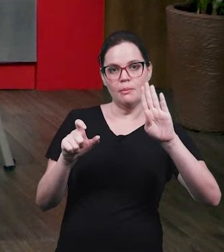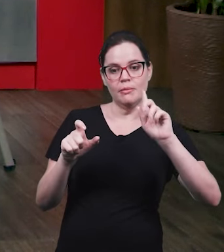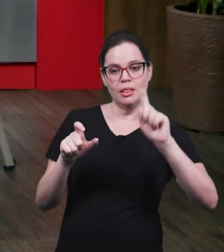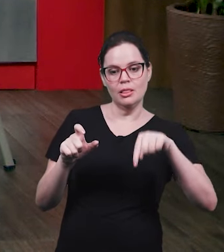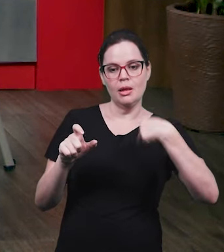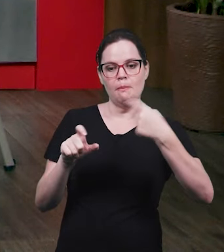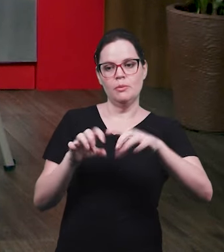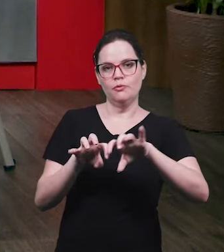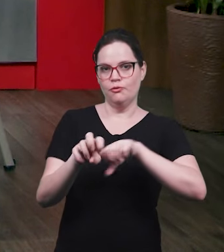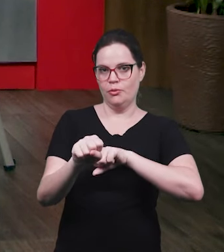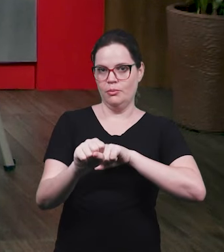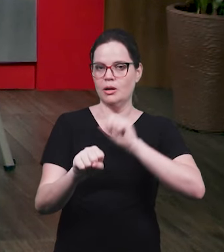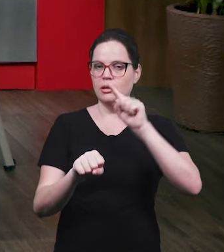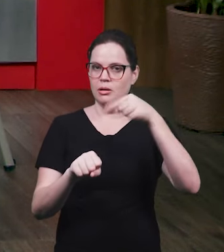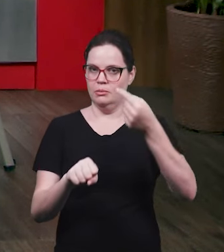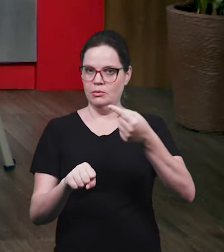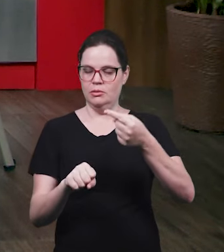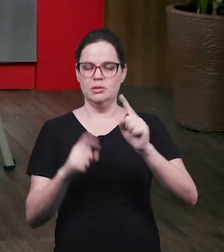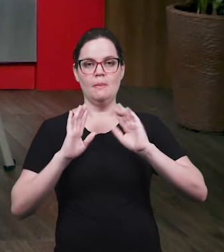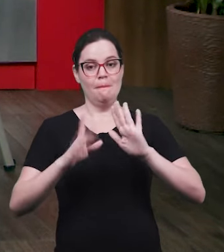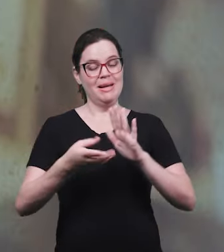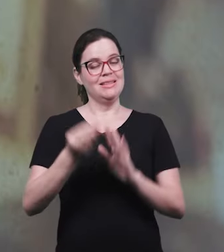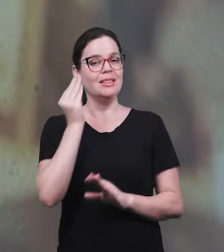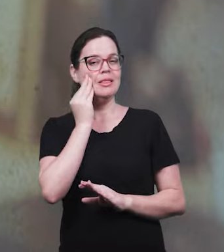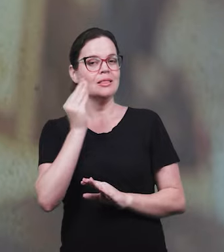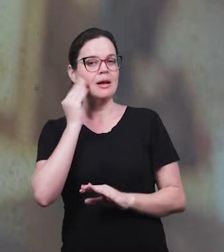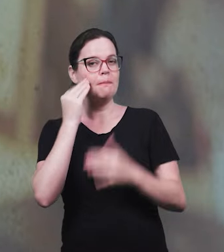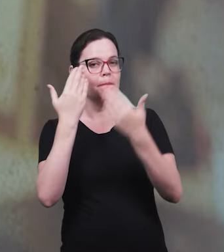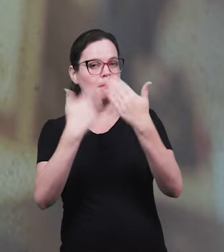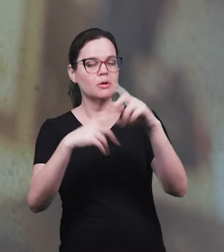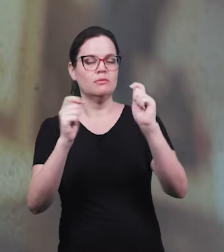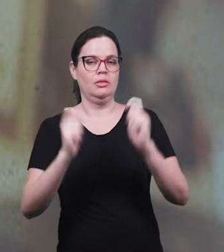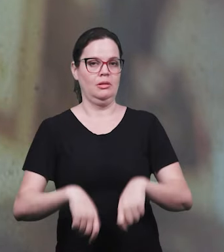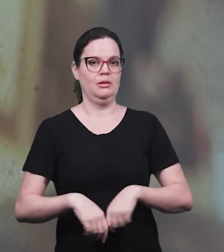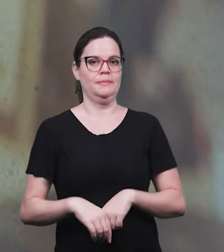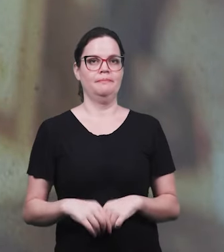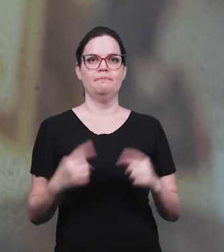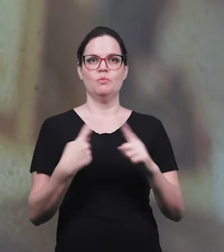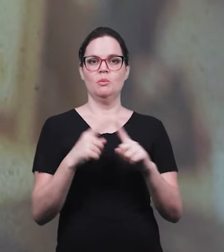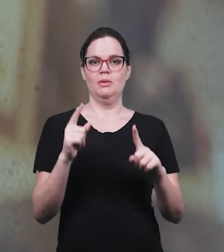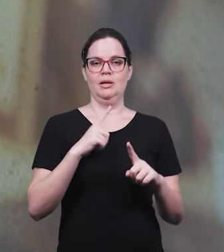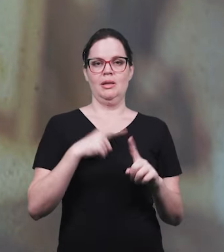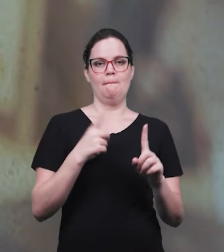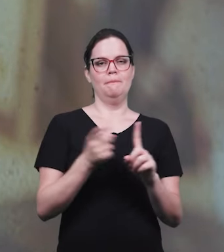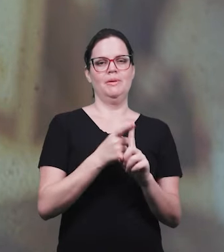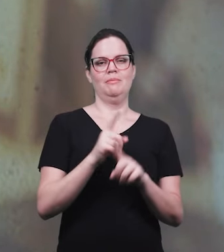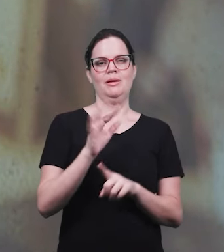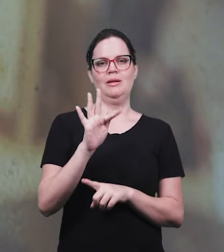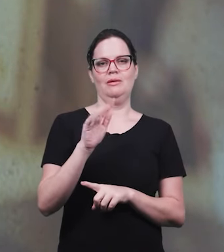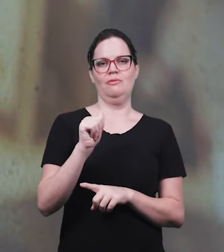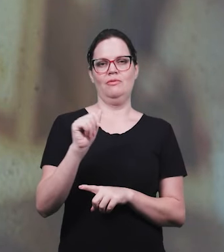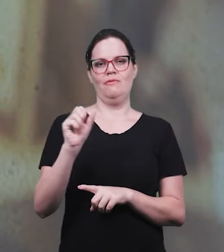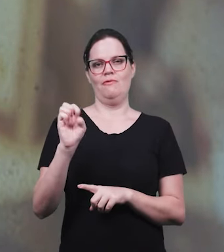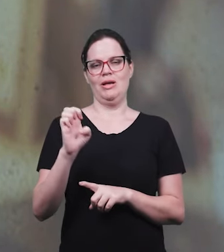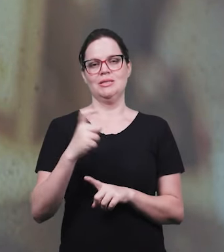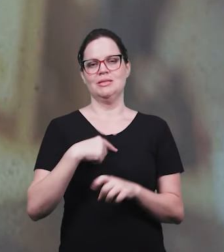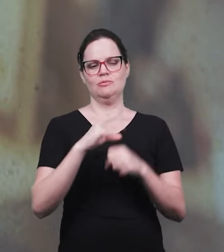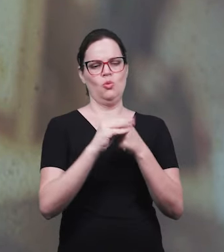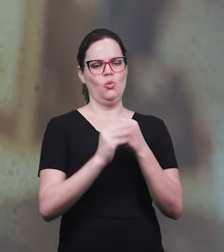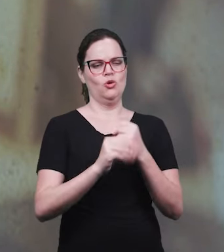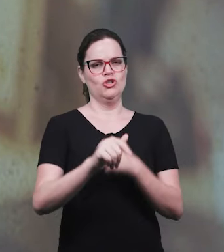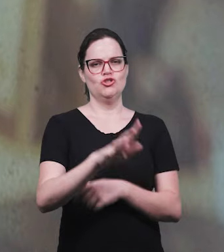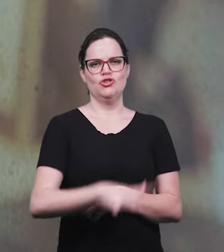formatura. E a primeira fase desta prova, ela avalia os seus conhecimentos gerais. Então, tudo que você